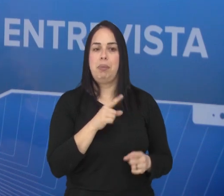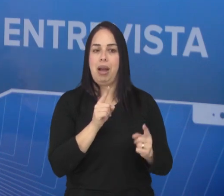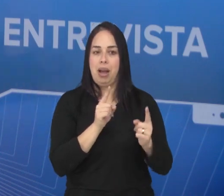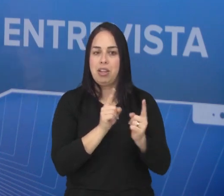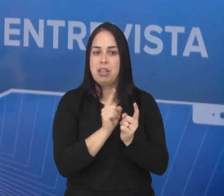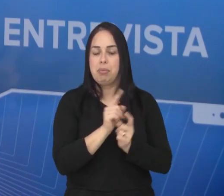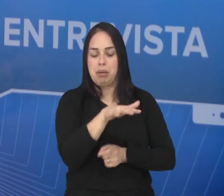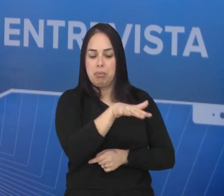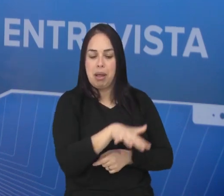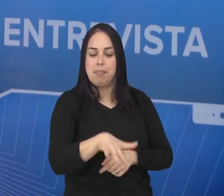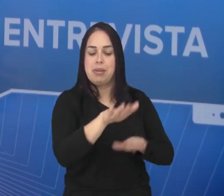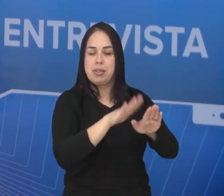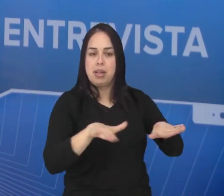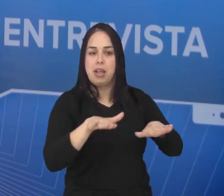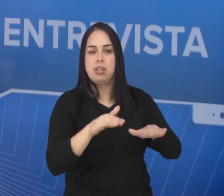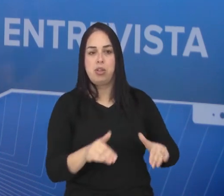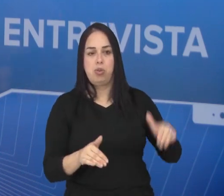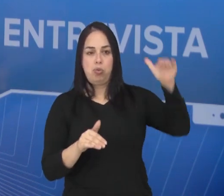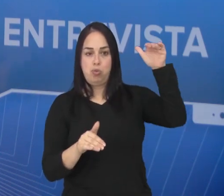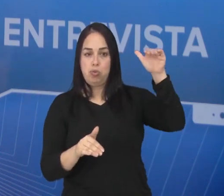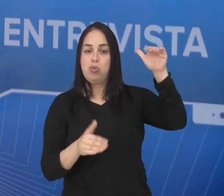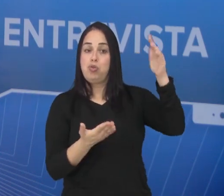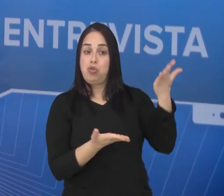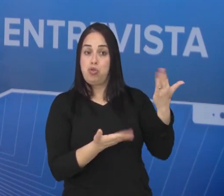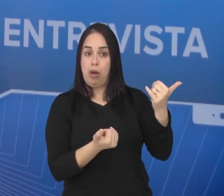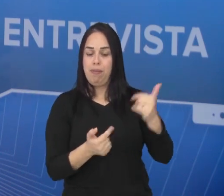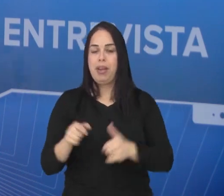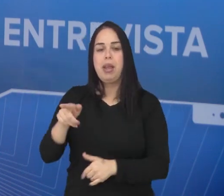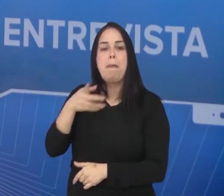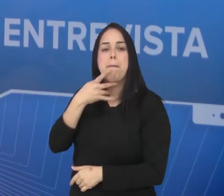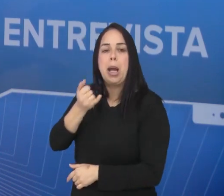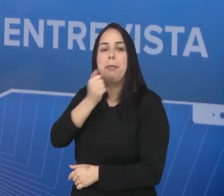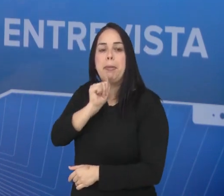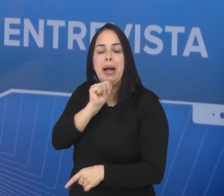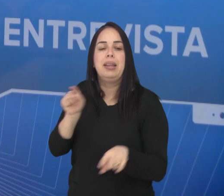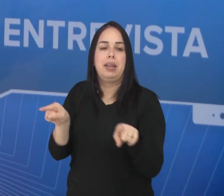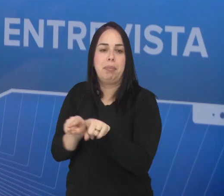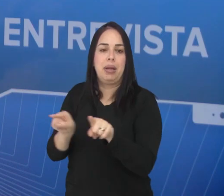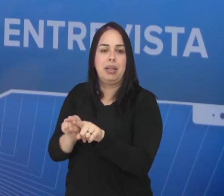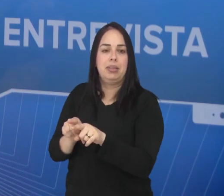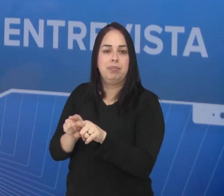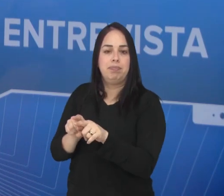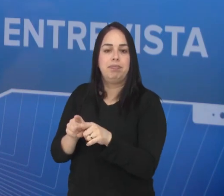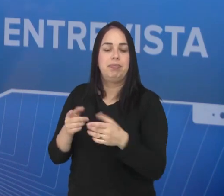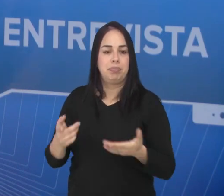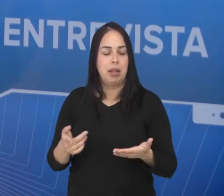a criança como o jovem autista e também os seus pais. Nesse